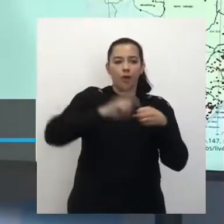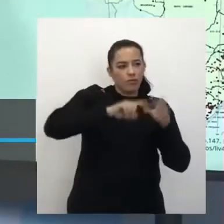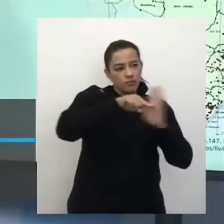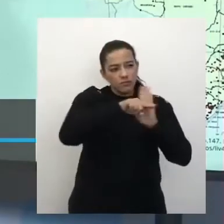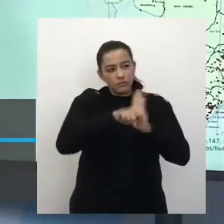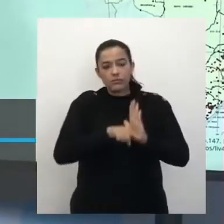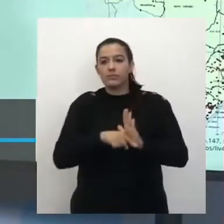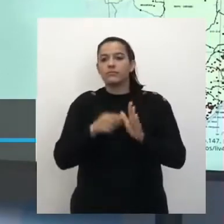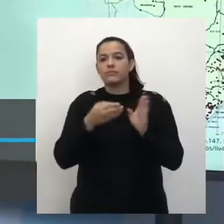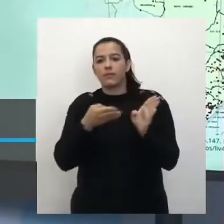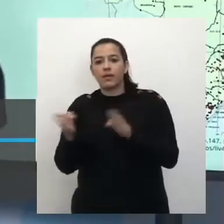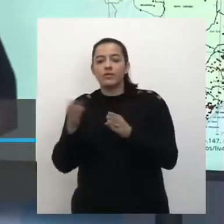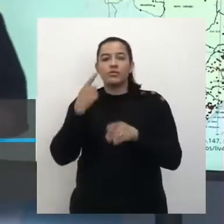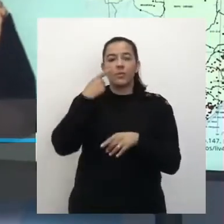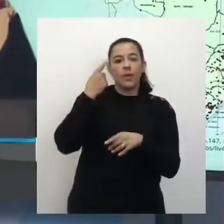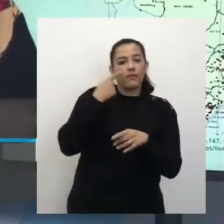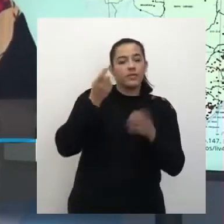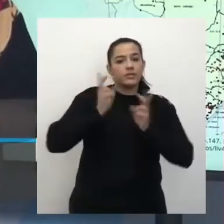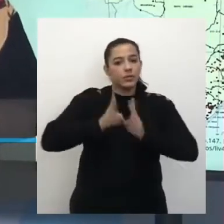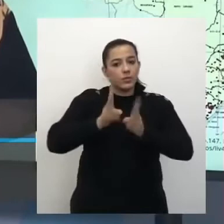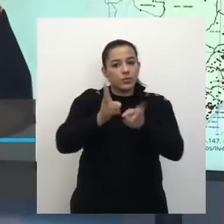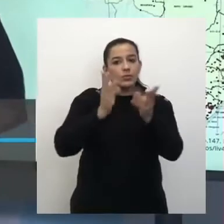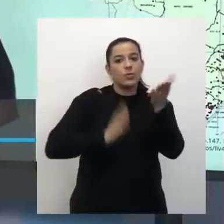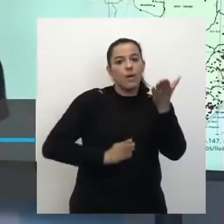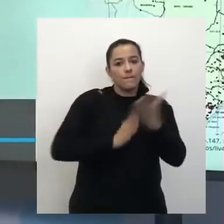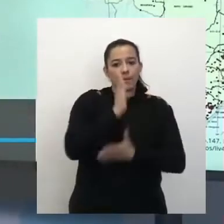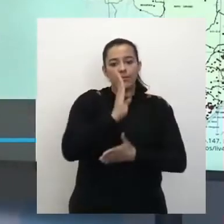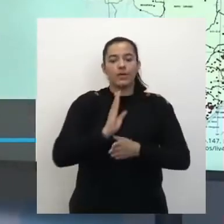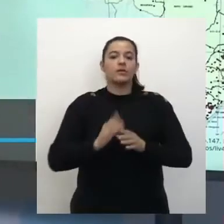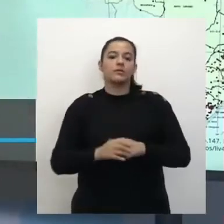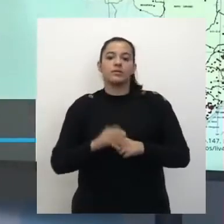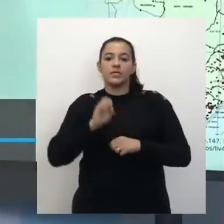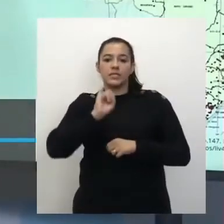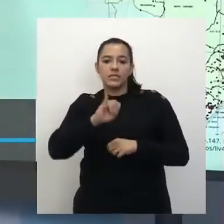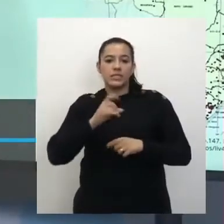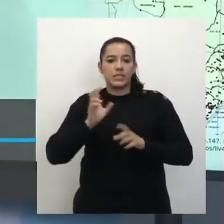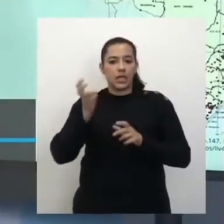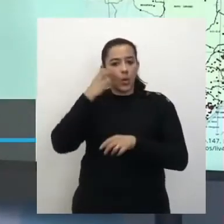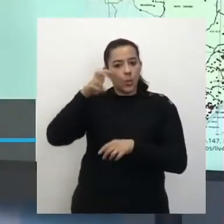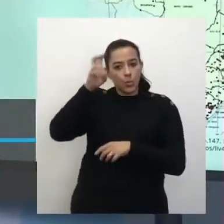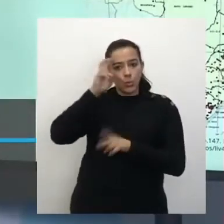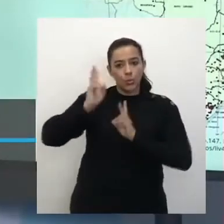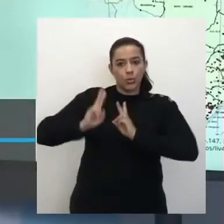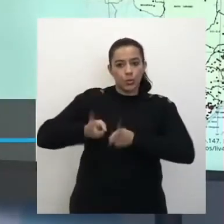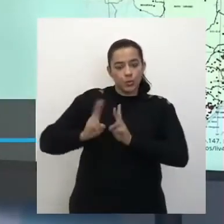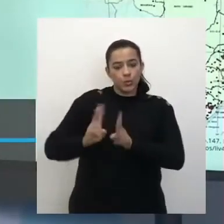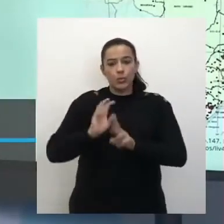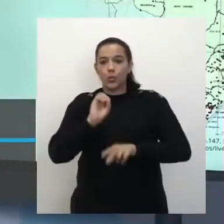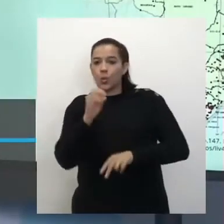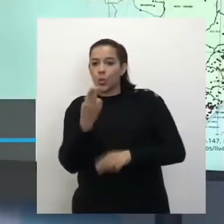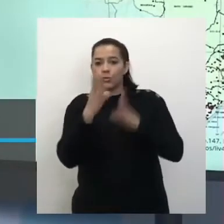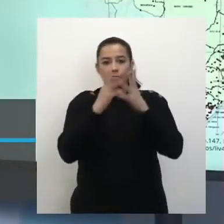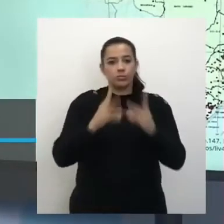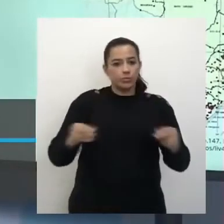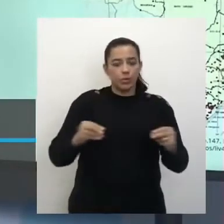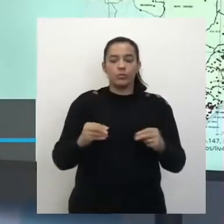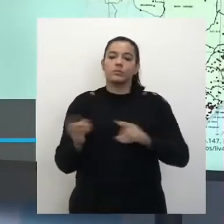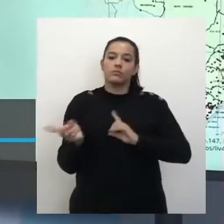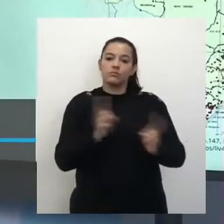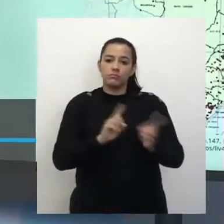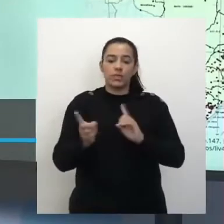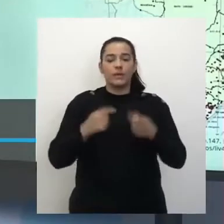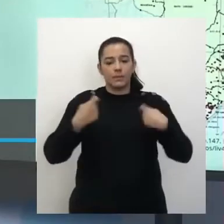é uma confirmação de que ainda essa cultura, né, prevalece. Então, esse tipo de cultura ainda prevalece, né, aqui